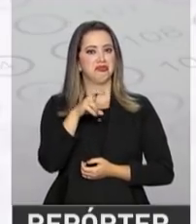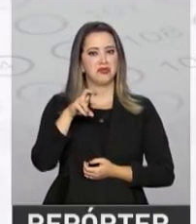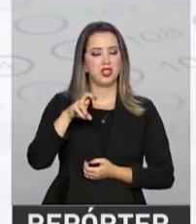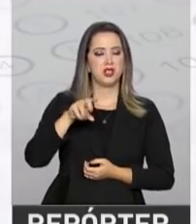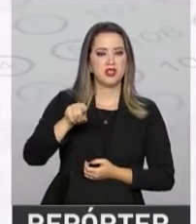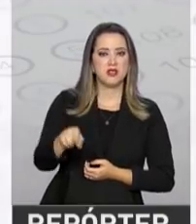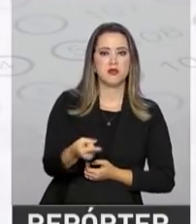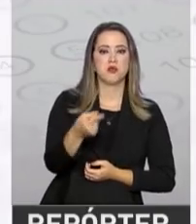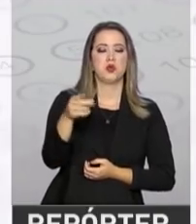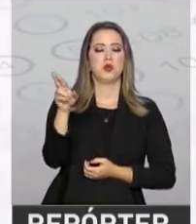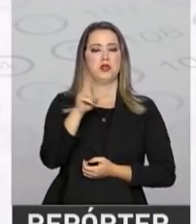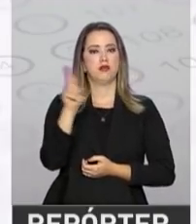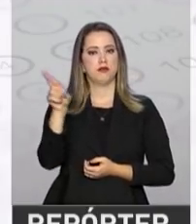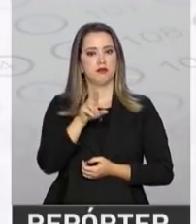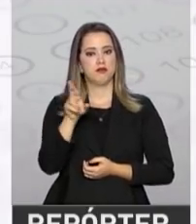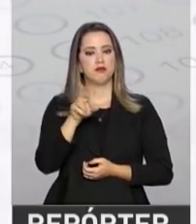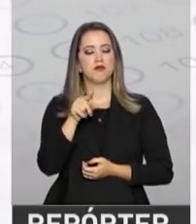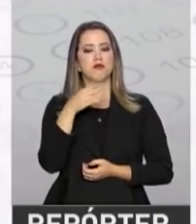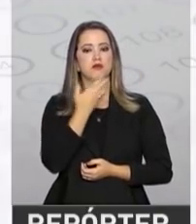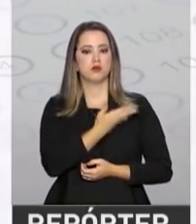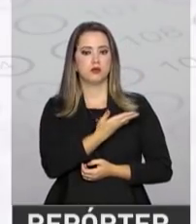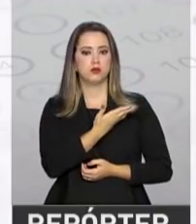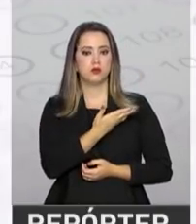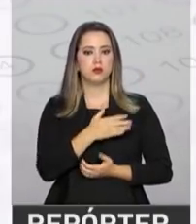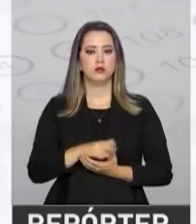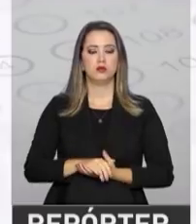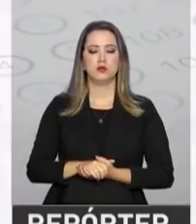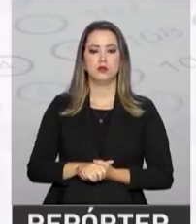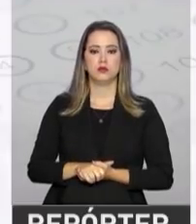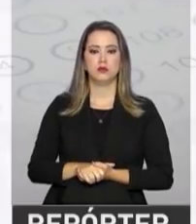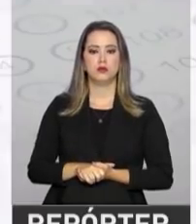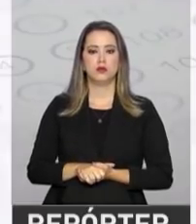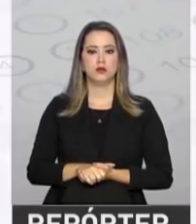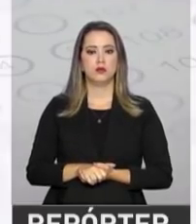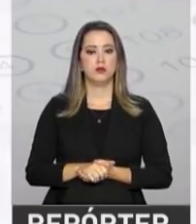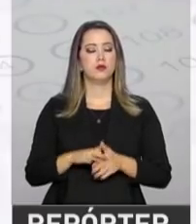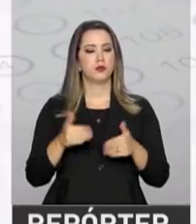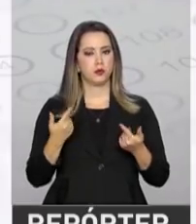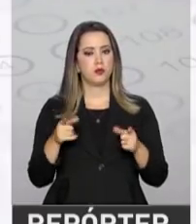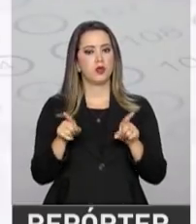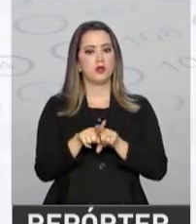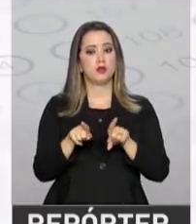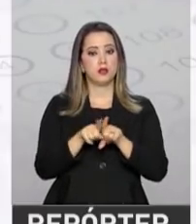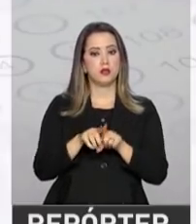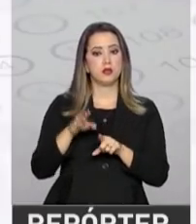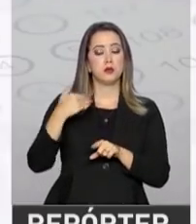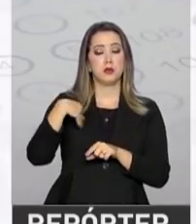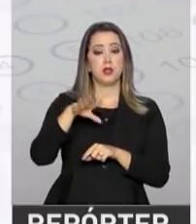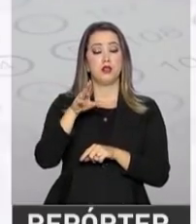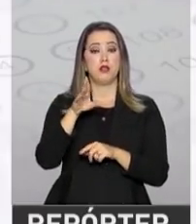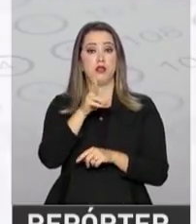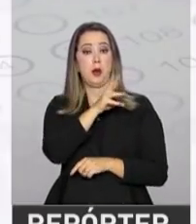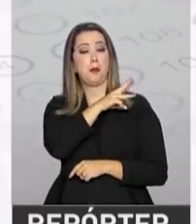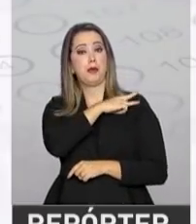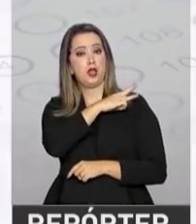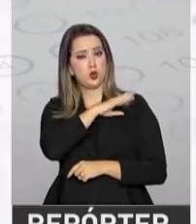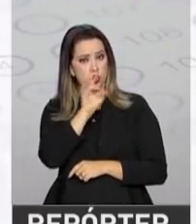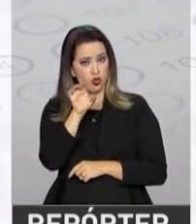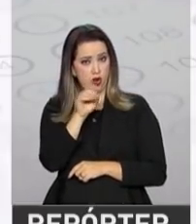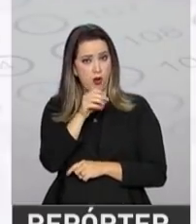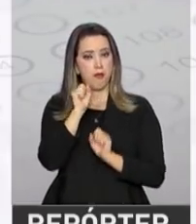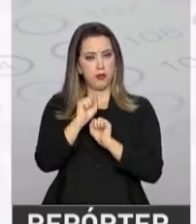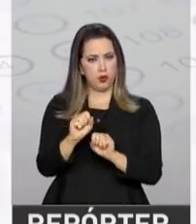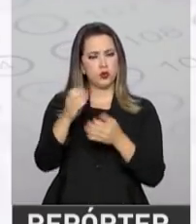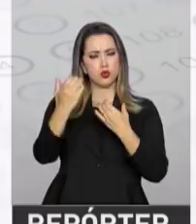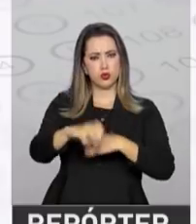mil trezentos e doze reais e setenta e quatro centavos também tem vaga para quem tem o ensino médio o